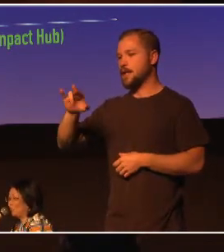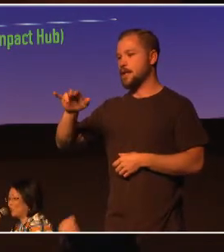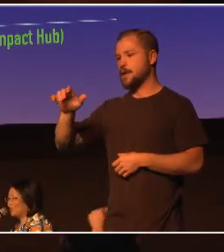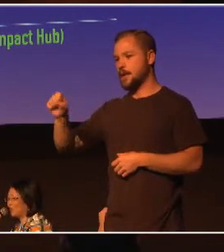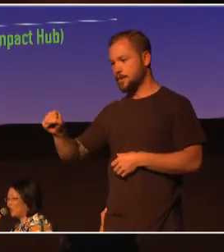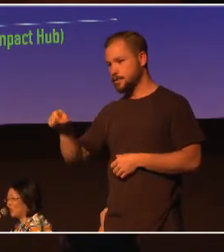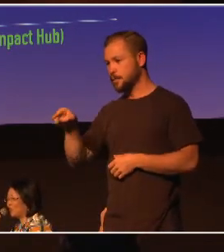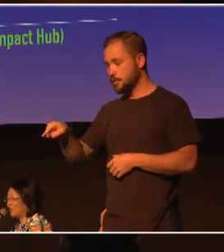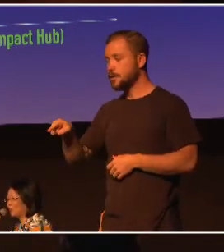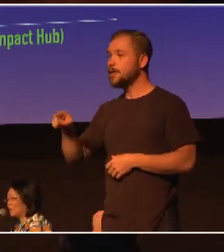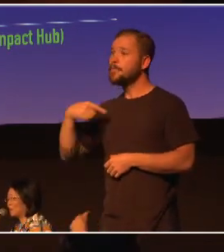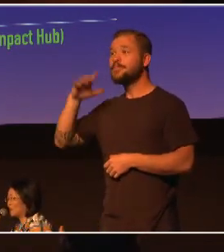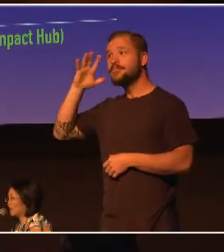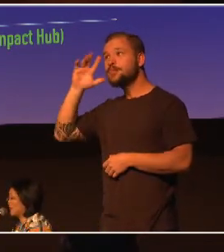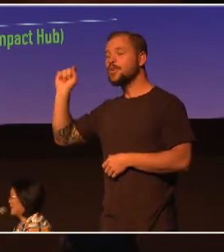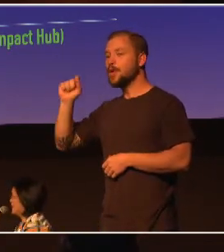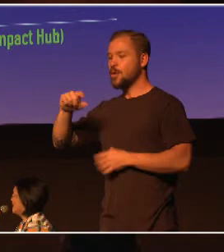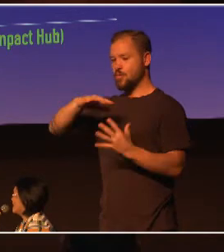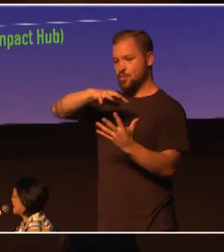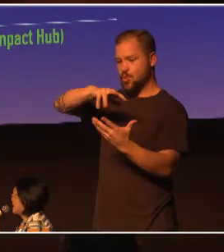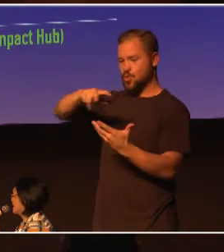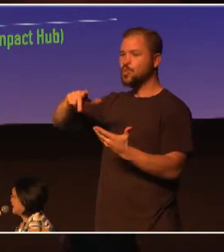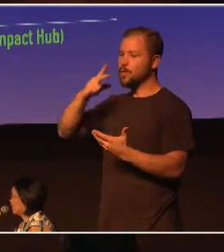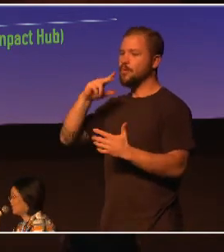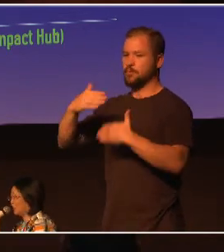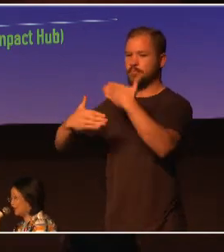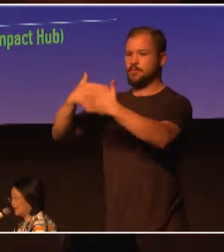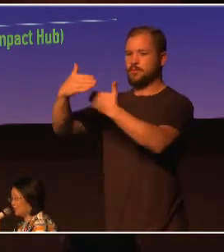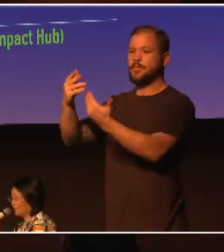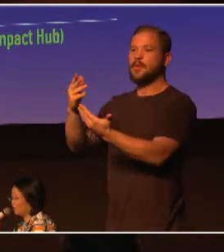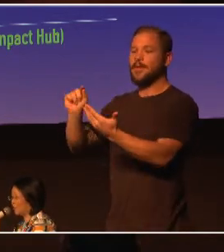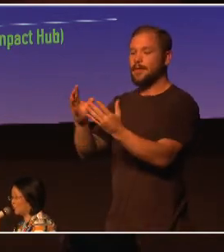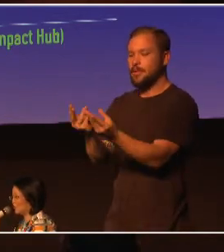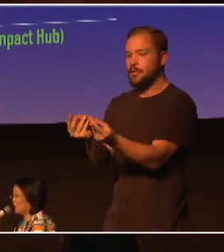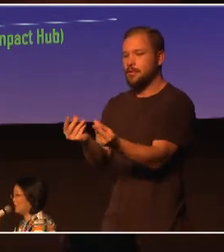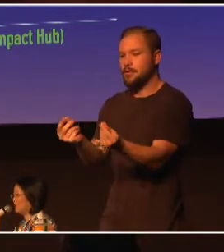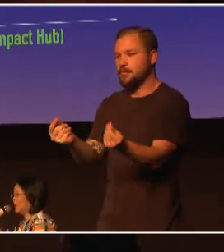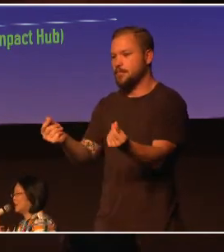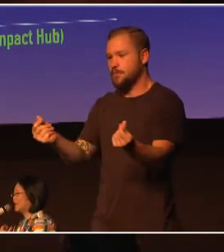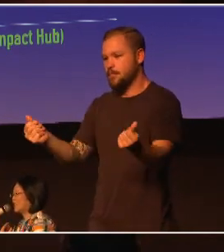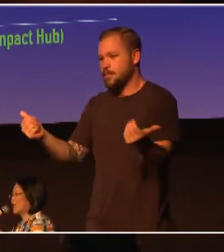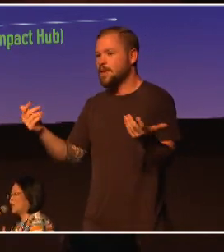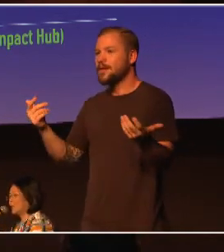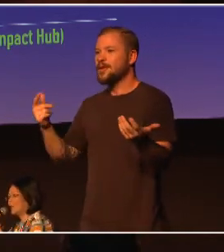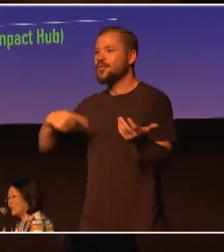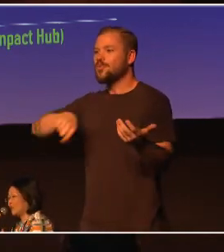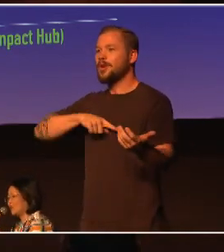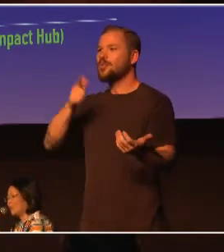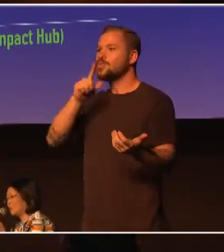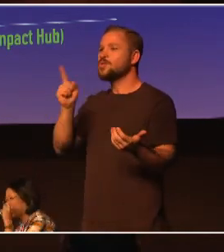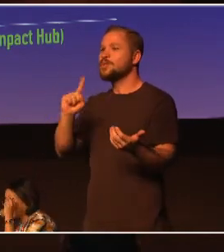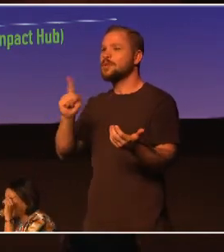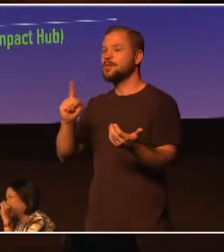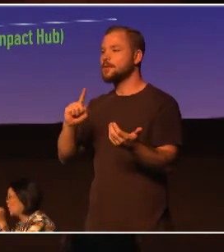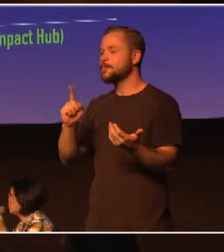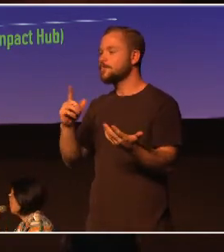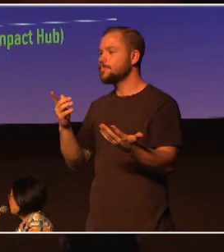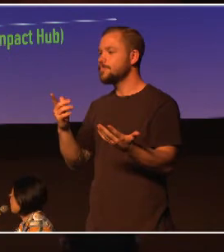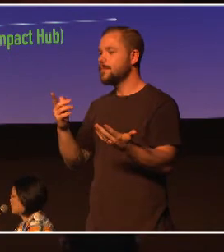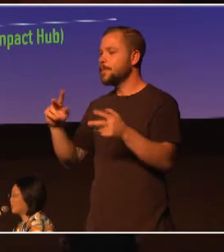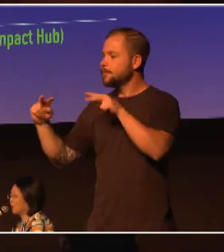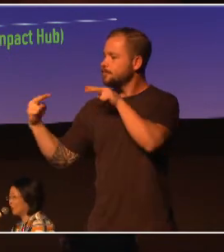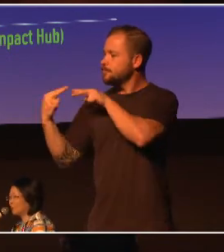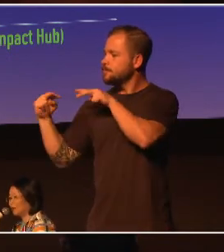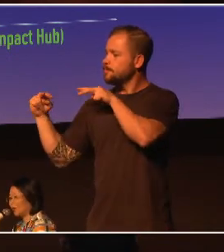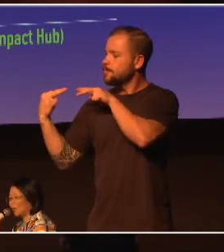que o mundo ele vai cada vez mais se desmaterializar, né? Talvez a gente não vai conseguir sempre encontrar olho no